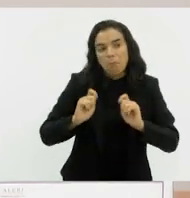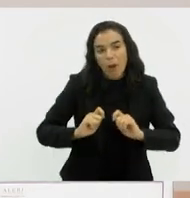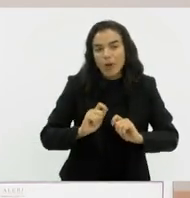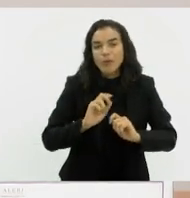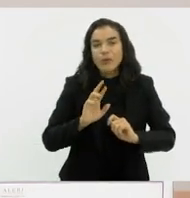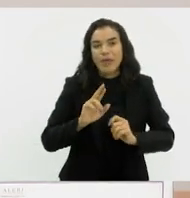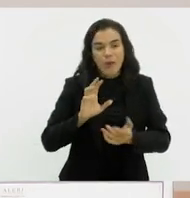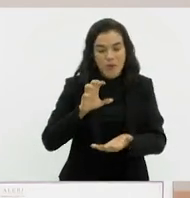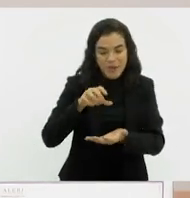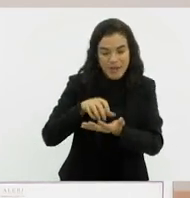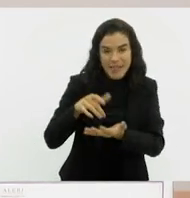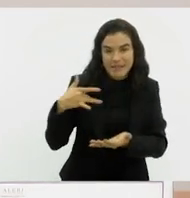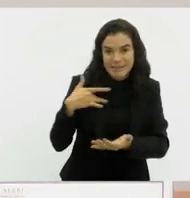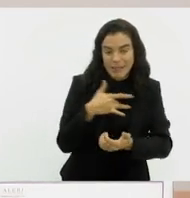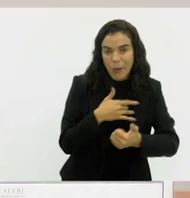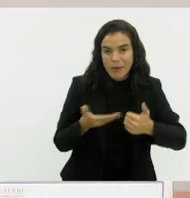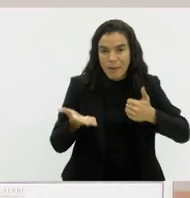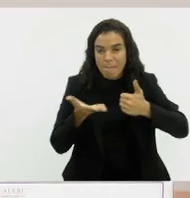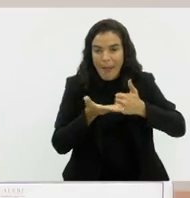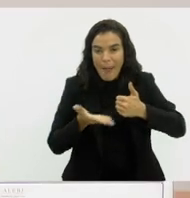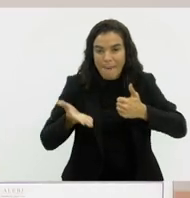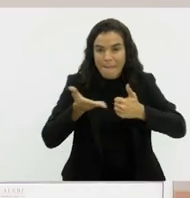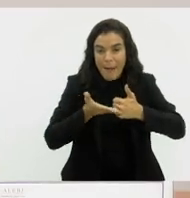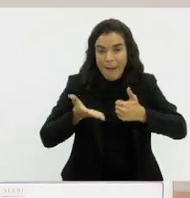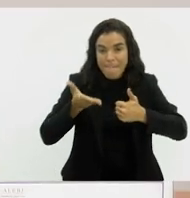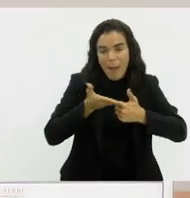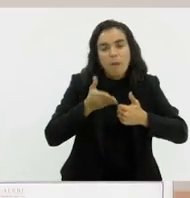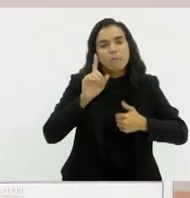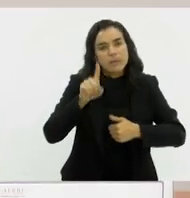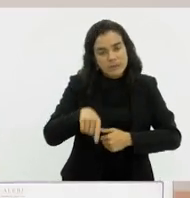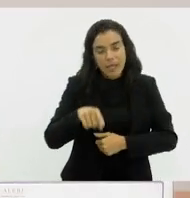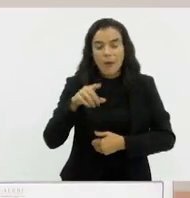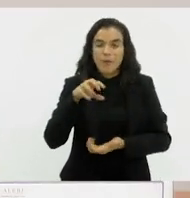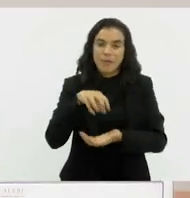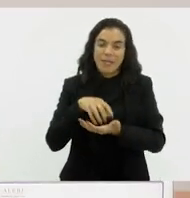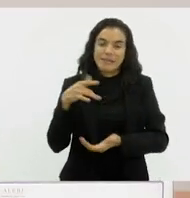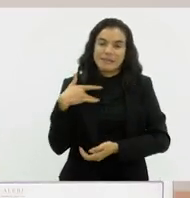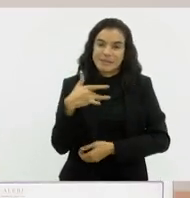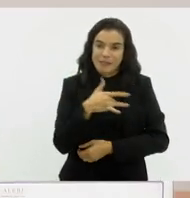de saúde de média complexidade, de alta complexidade, mas é um equipamento de saúde